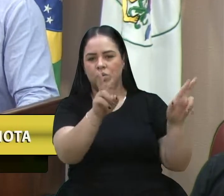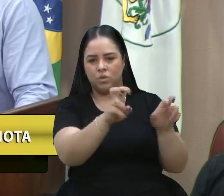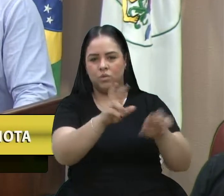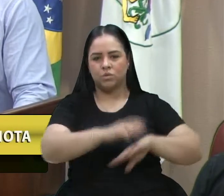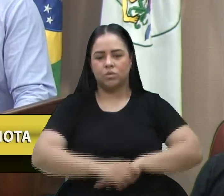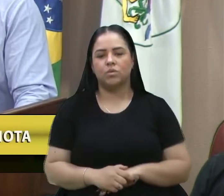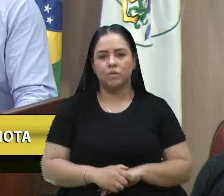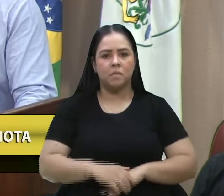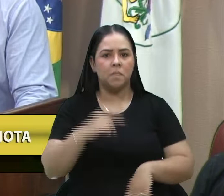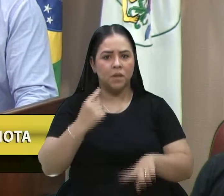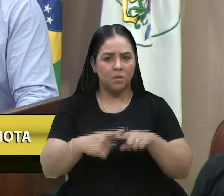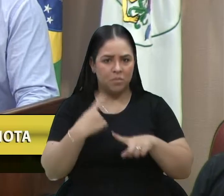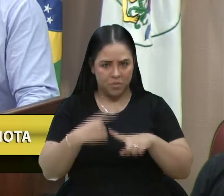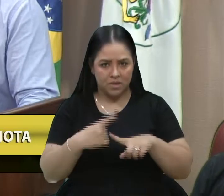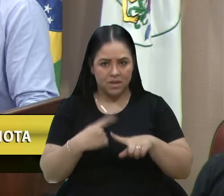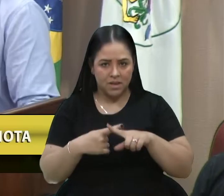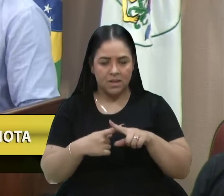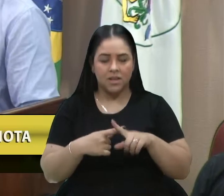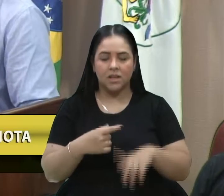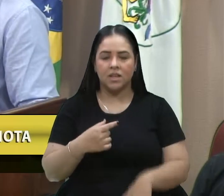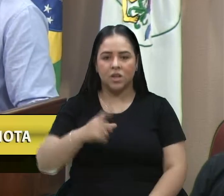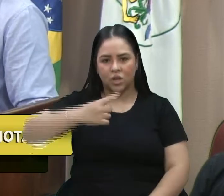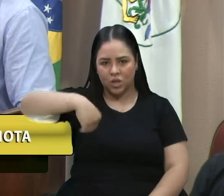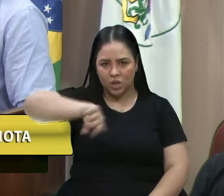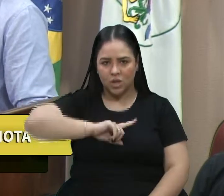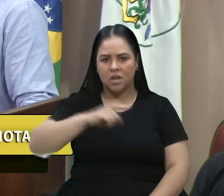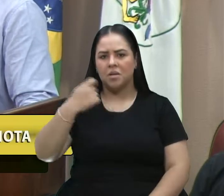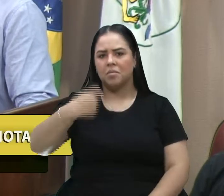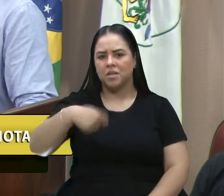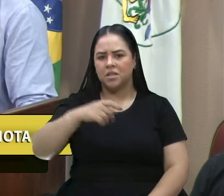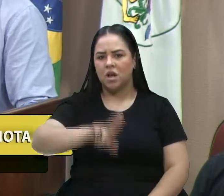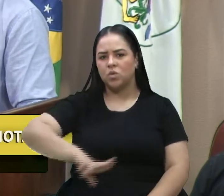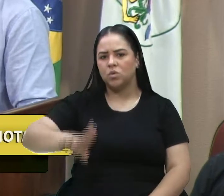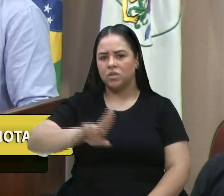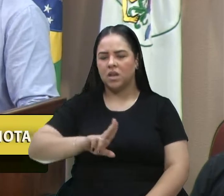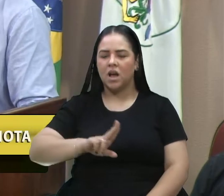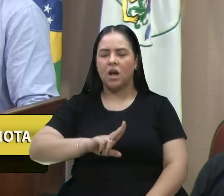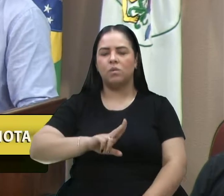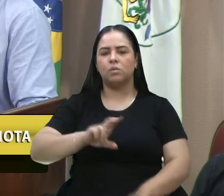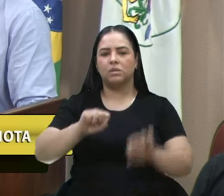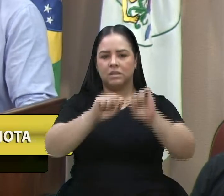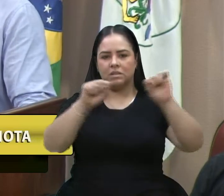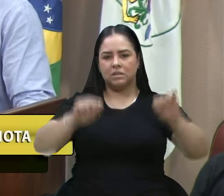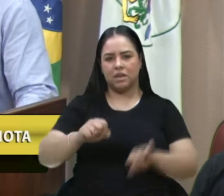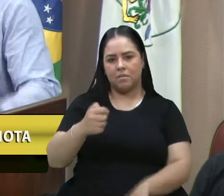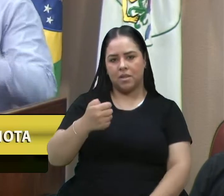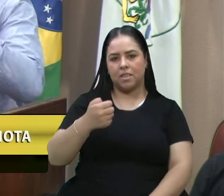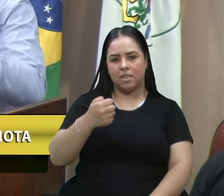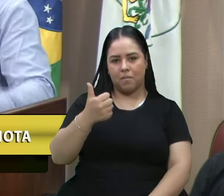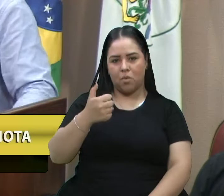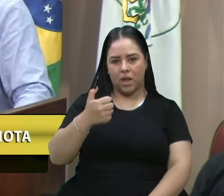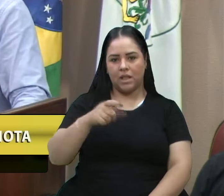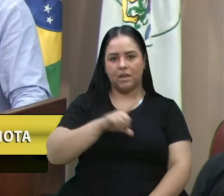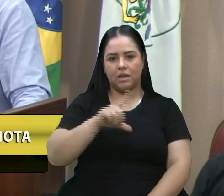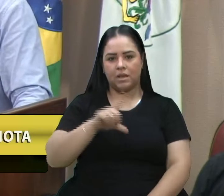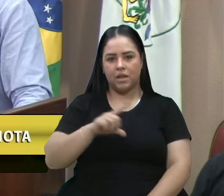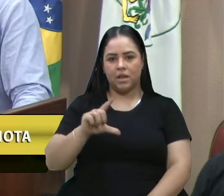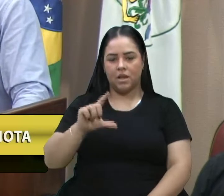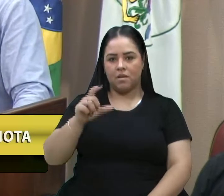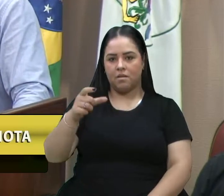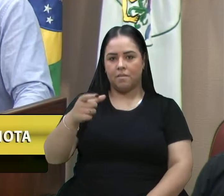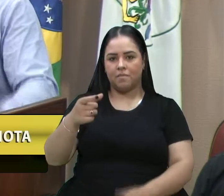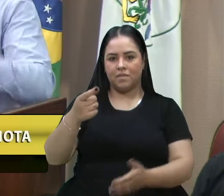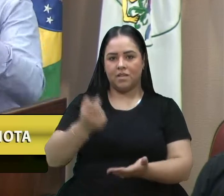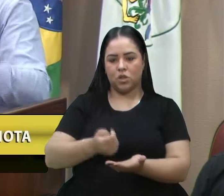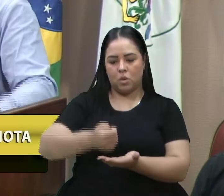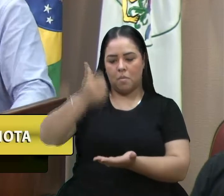a gente tem que usar o sistema da moeda. E a moeda, vereador Valim, tem 2 lados. E a gente tem que cuidar muito, porque